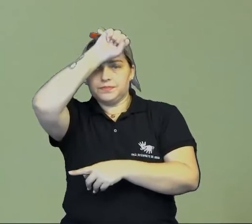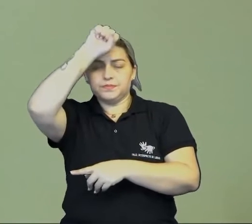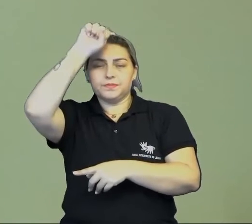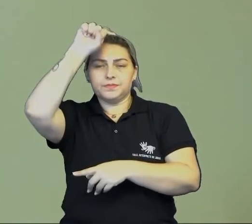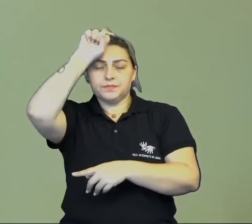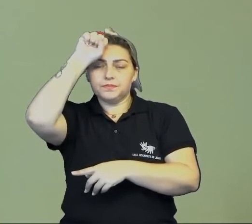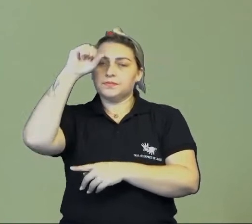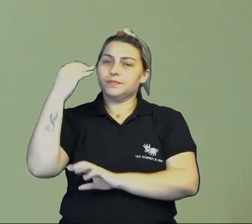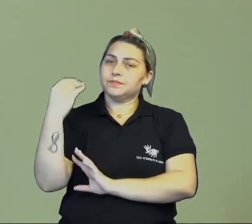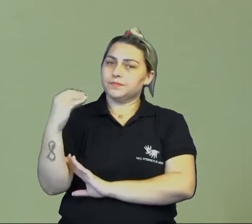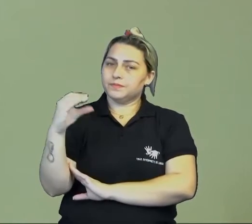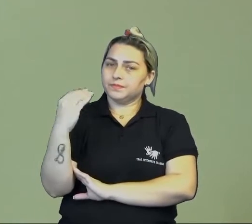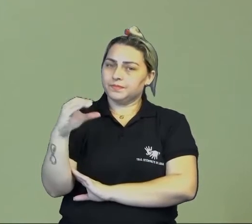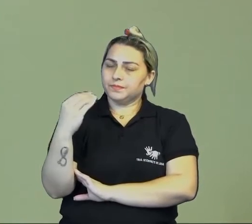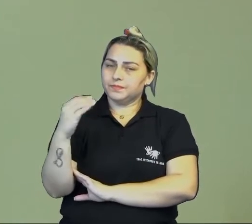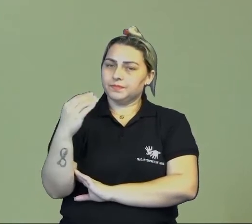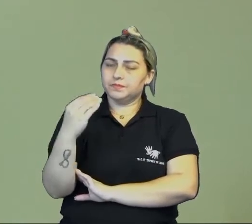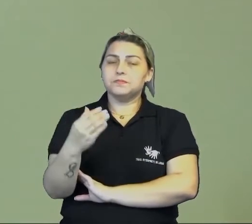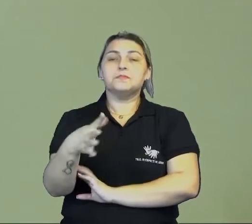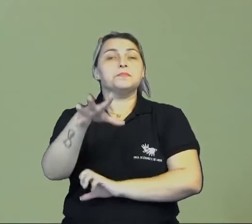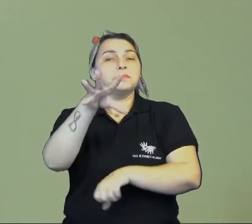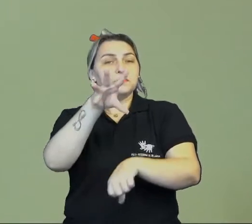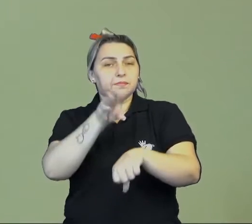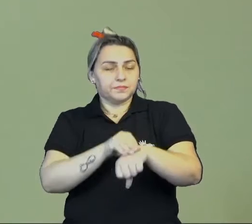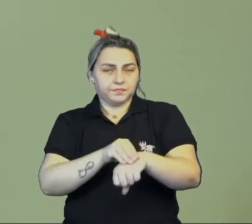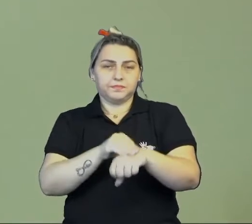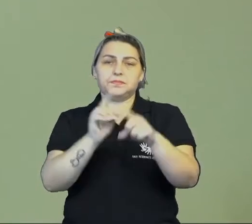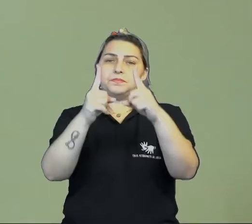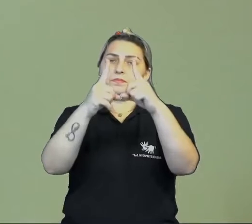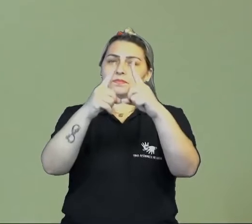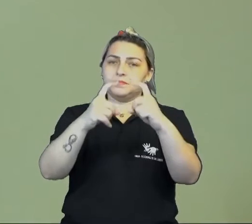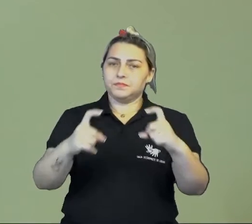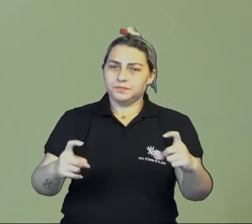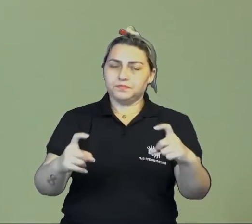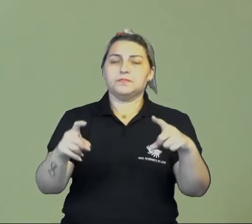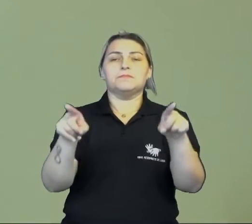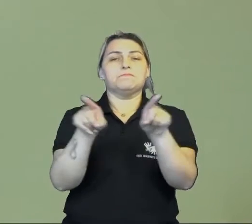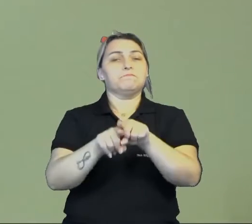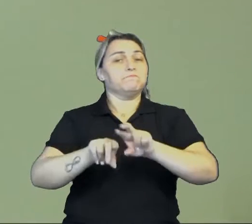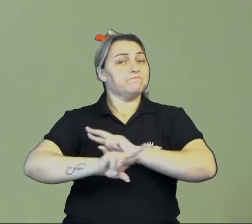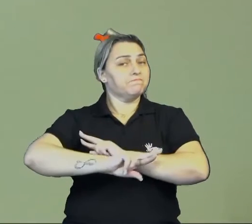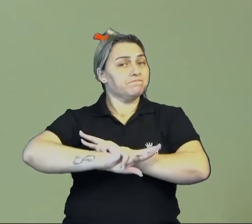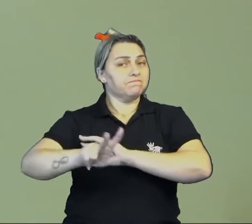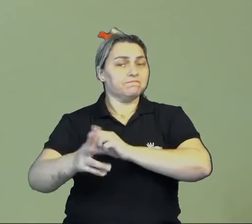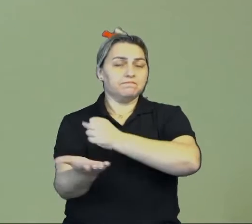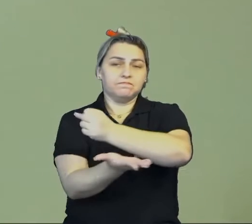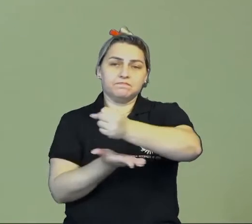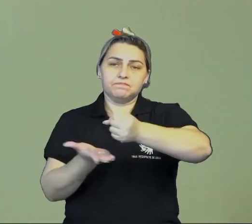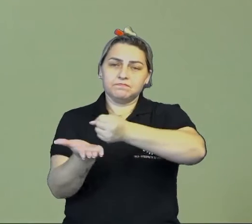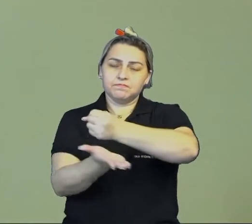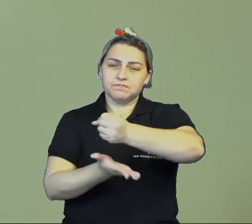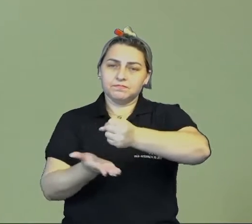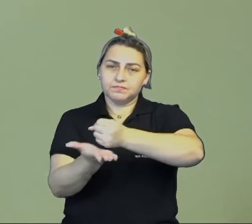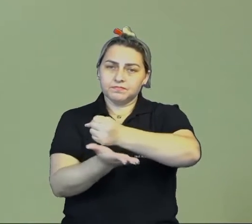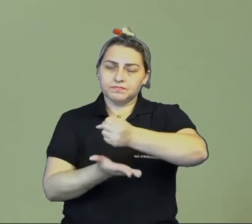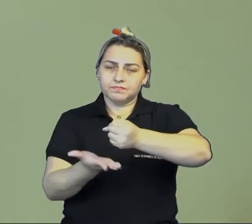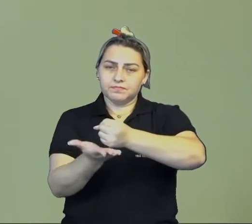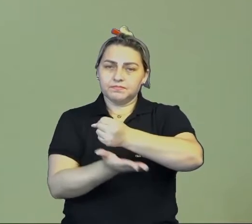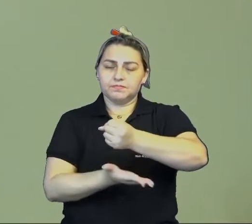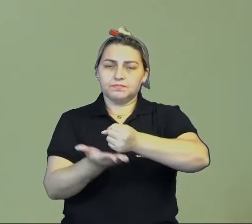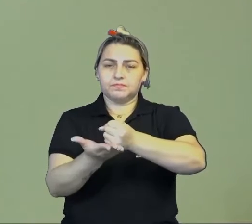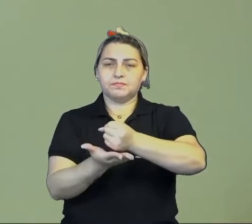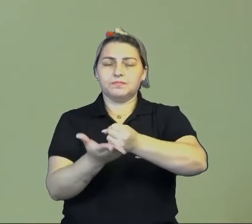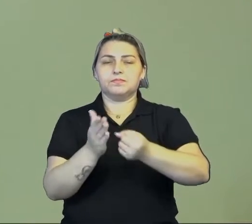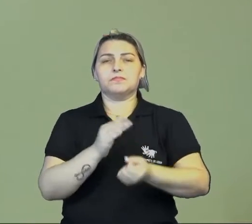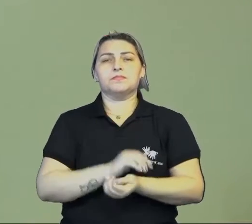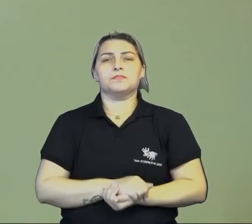é uma ciência e o conhecimento científico não era a base, não era o cerne,